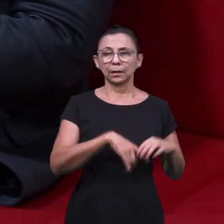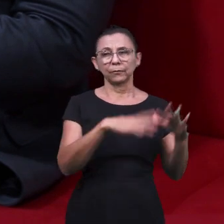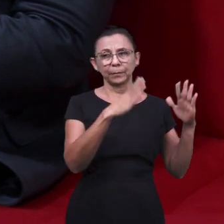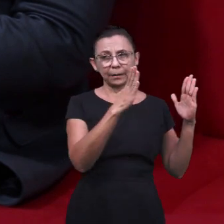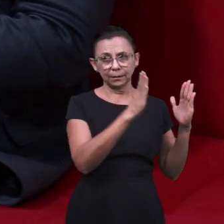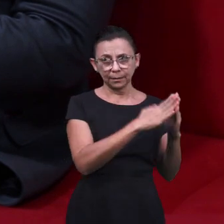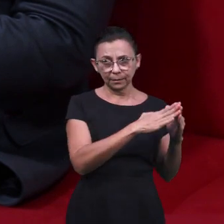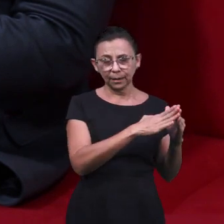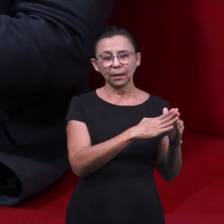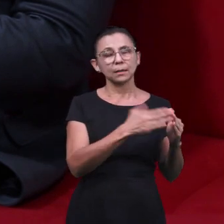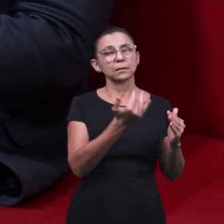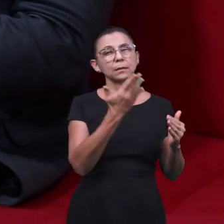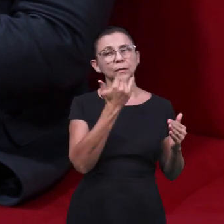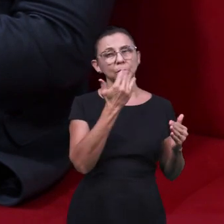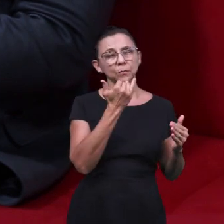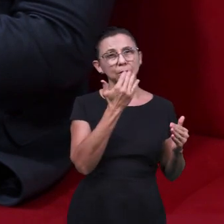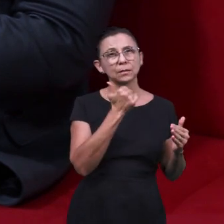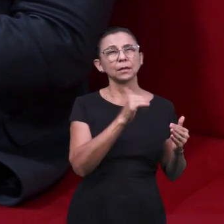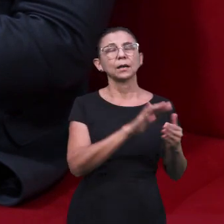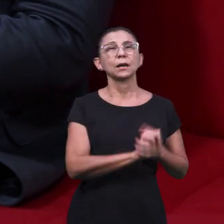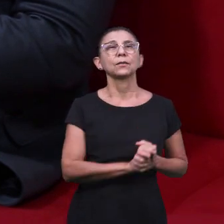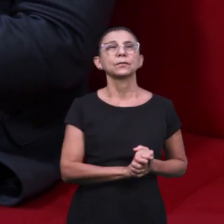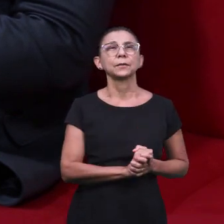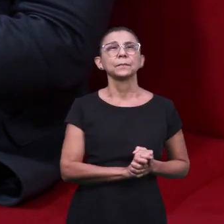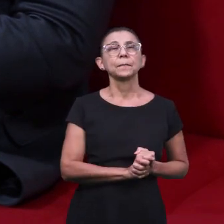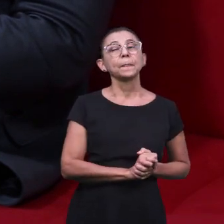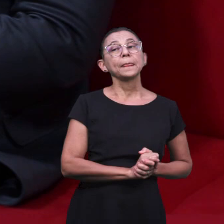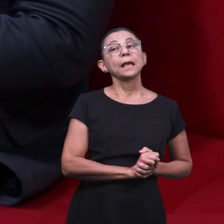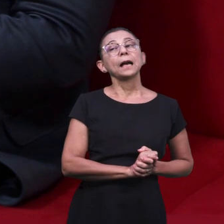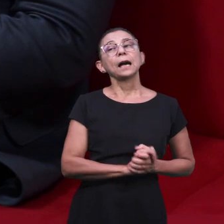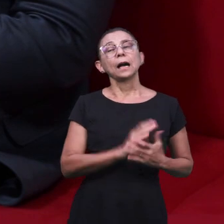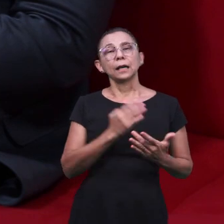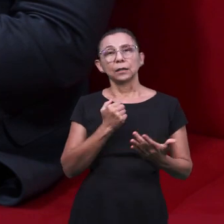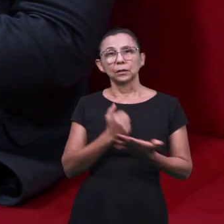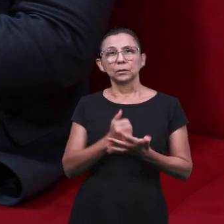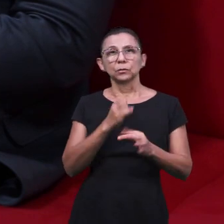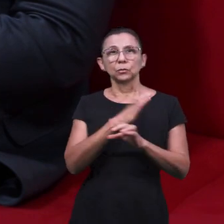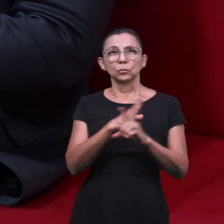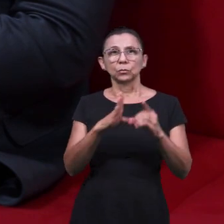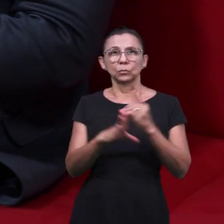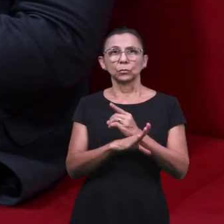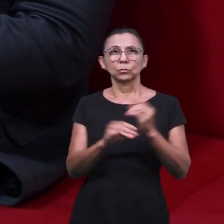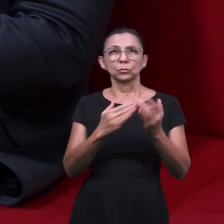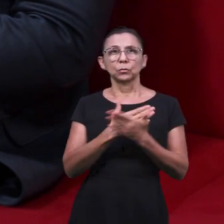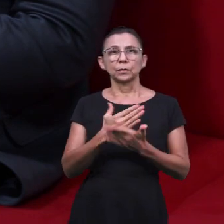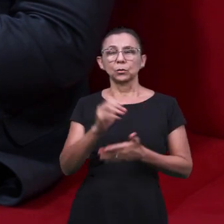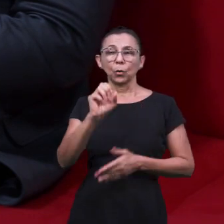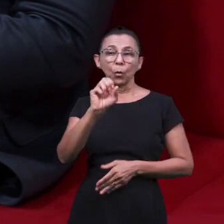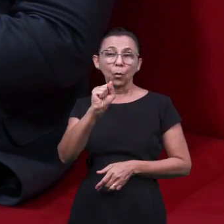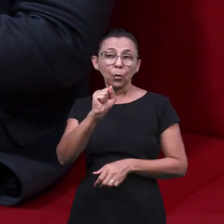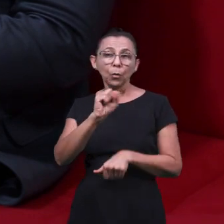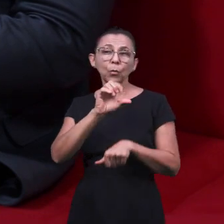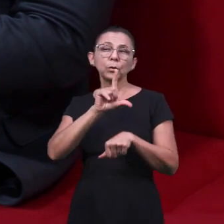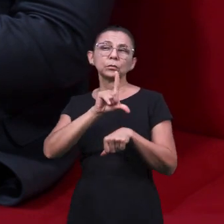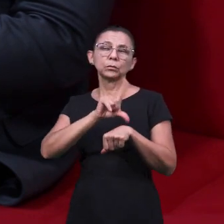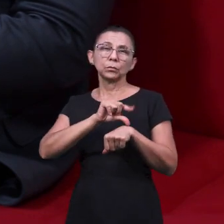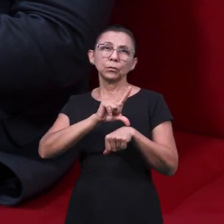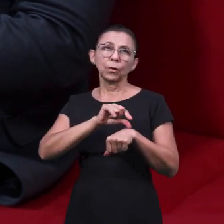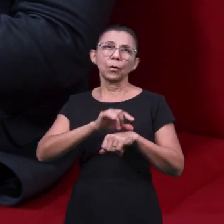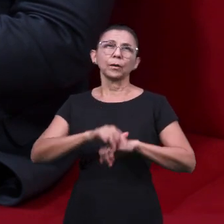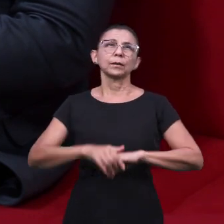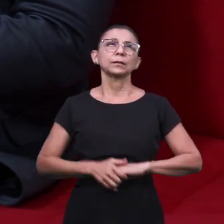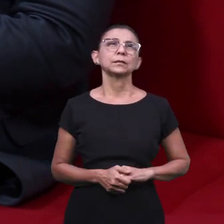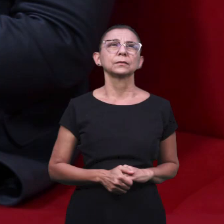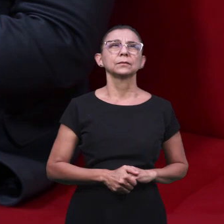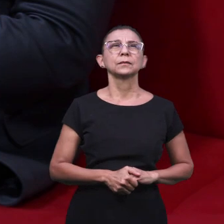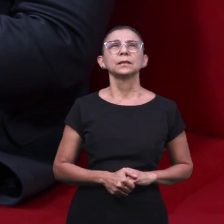fazer. Aí o culto era 20 horas. Depois eu reclamei, depois de um tempo que eu já estava mais confortável na igreja, falei,